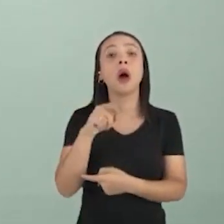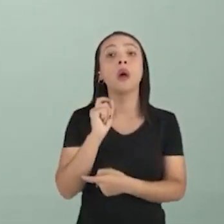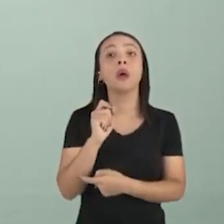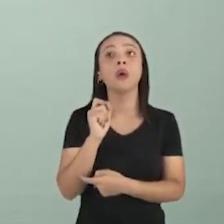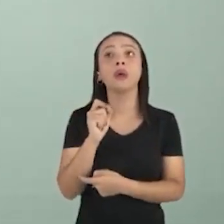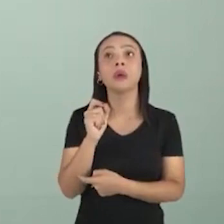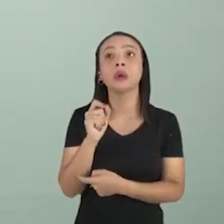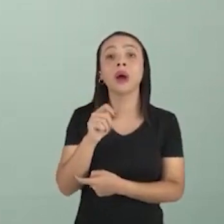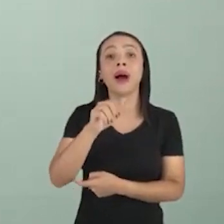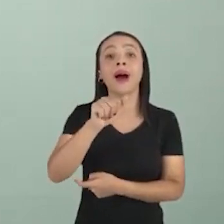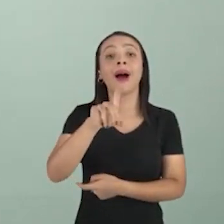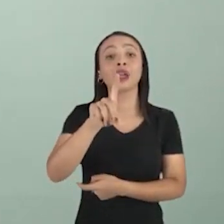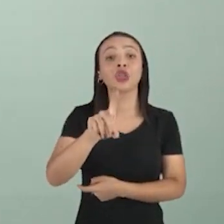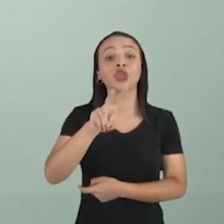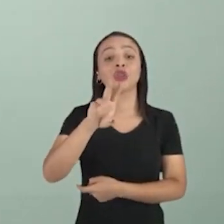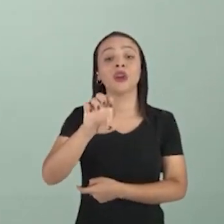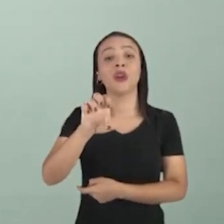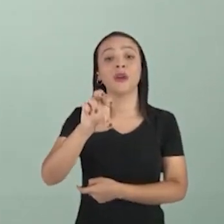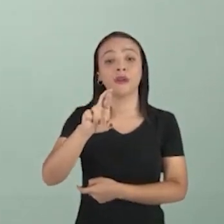conjunção